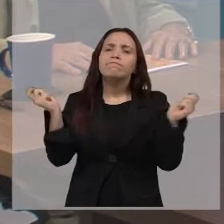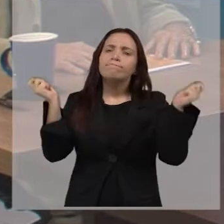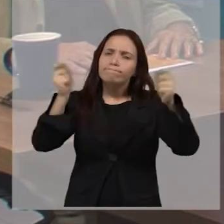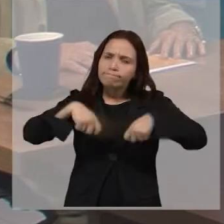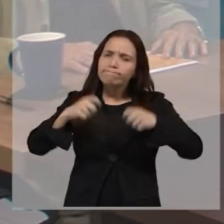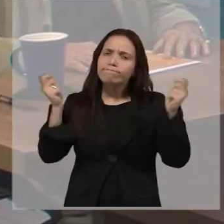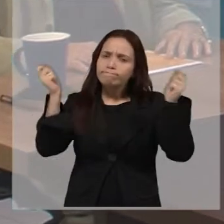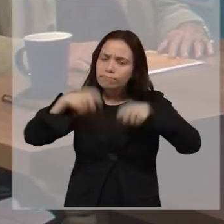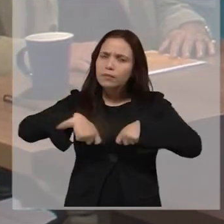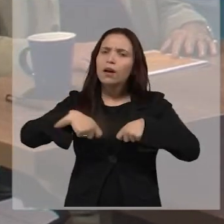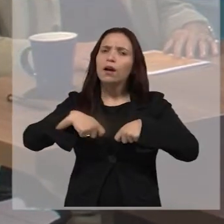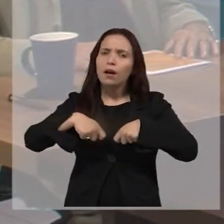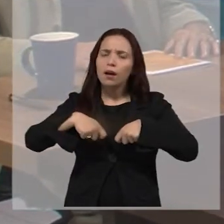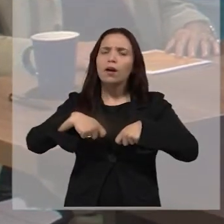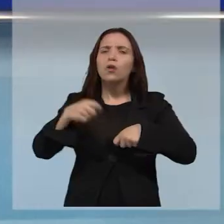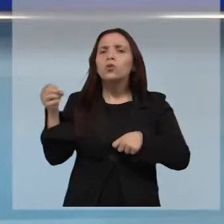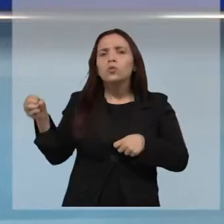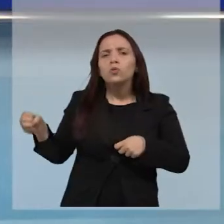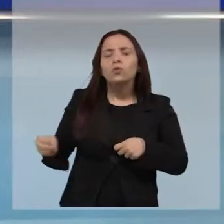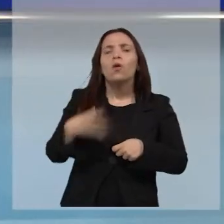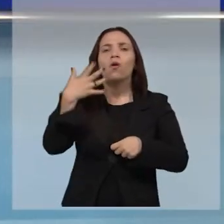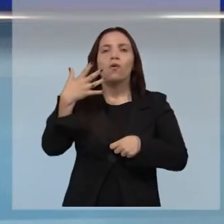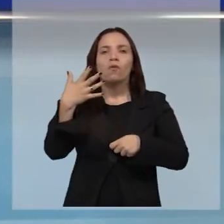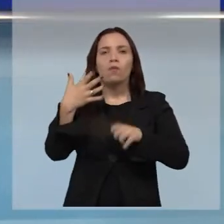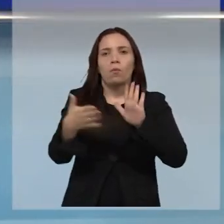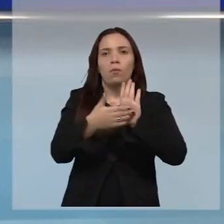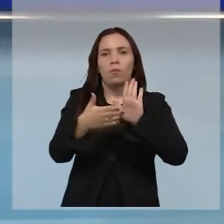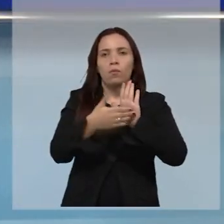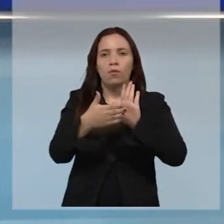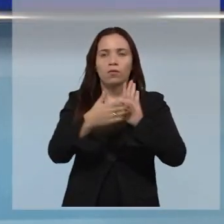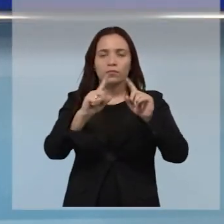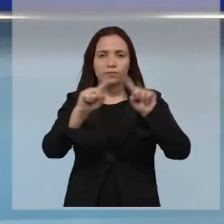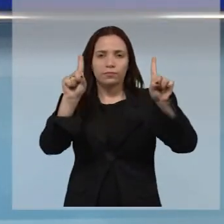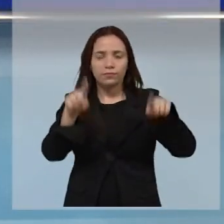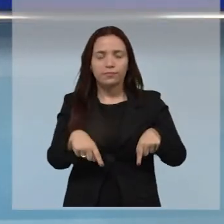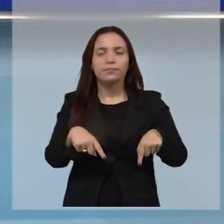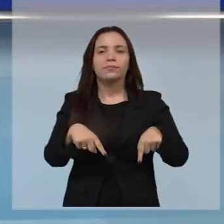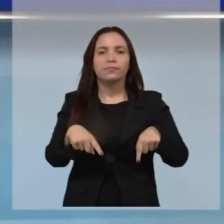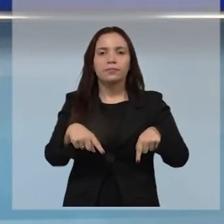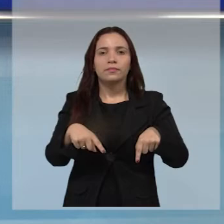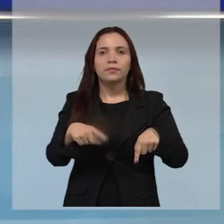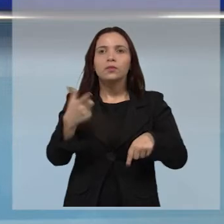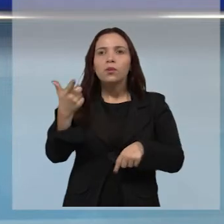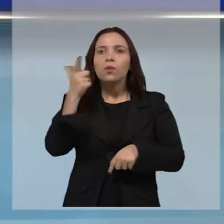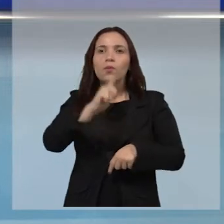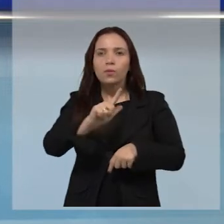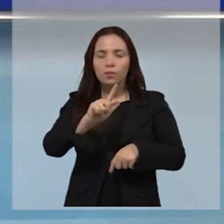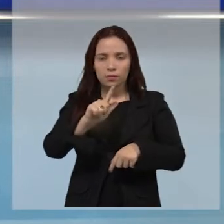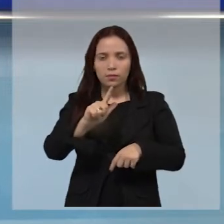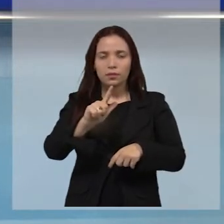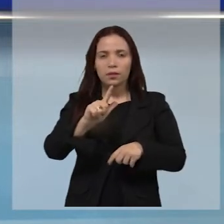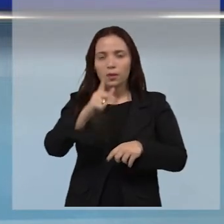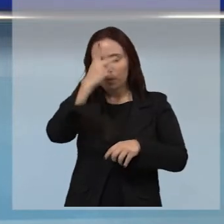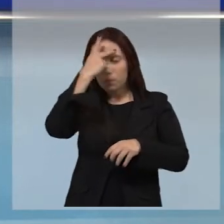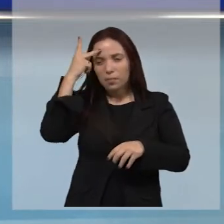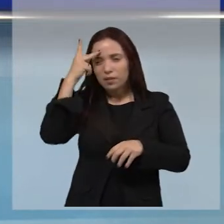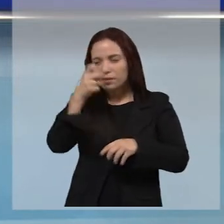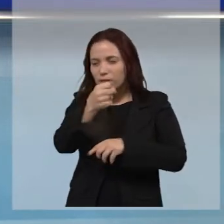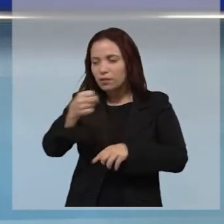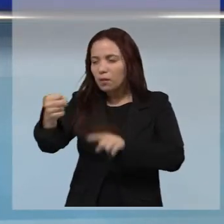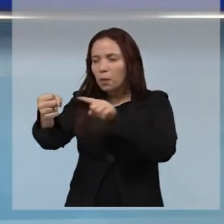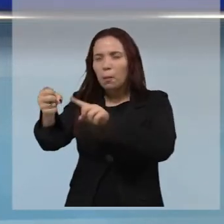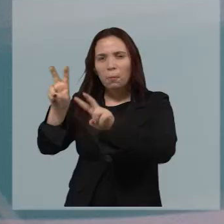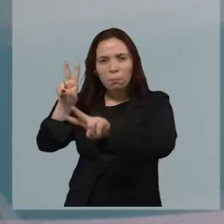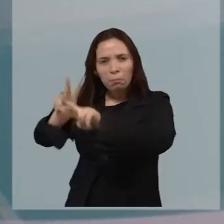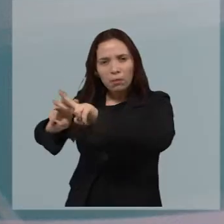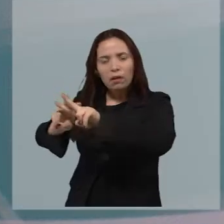é possível sim se ter uma nova forma de se, ao mesmo tempo, segregar aqueles que se